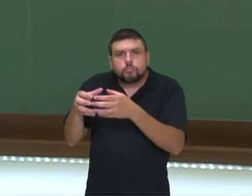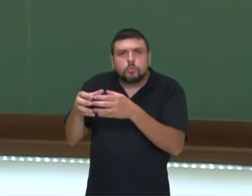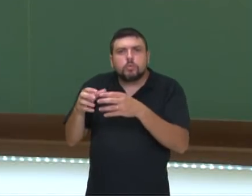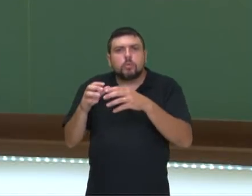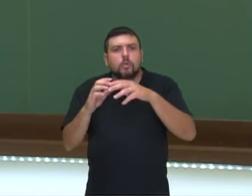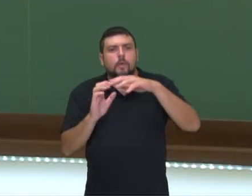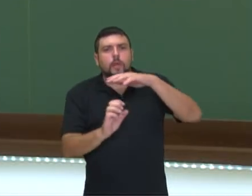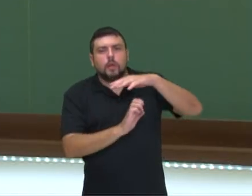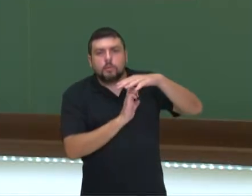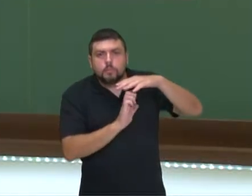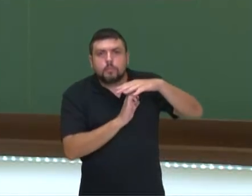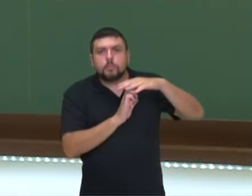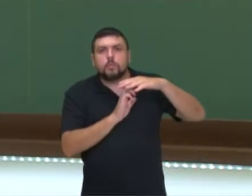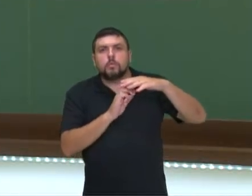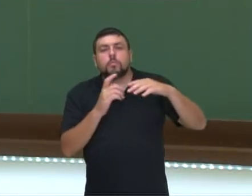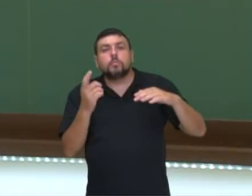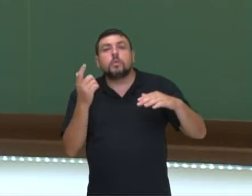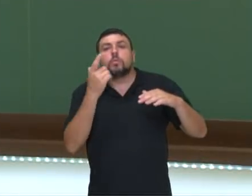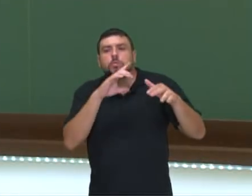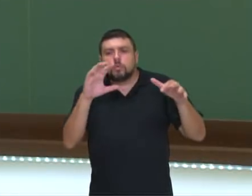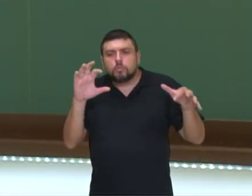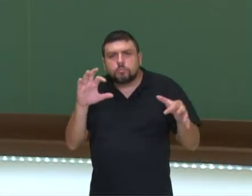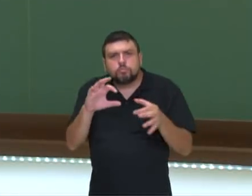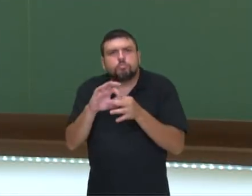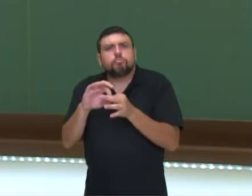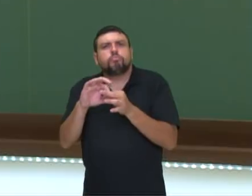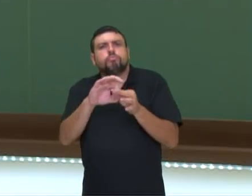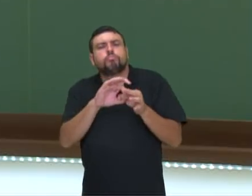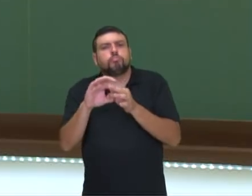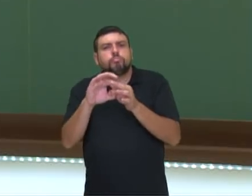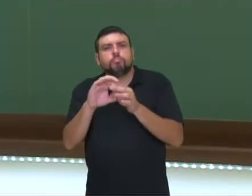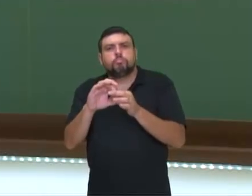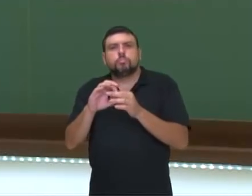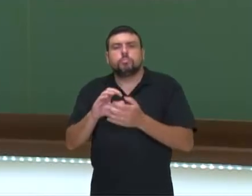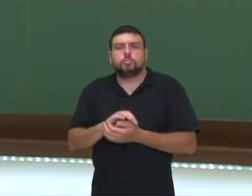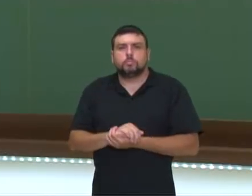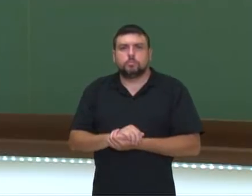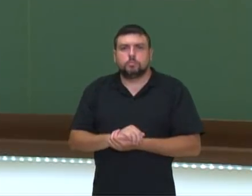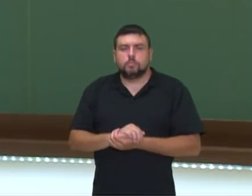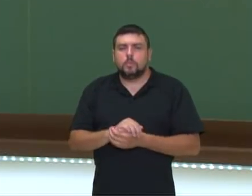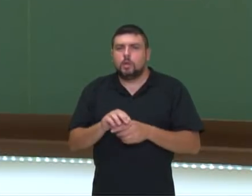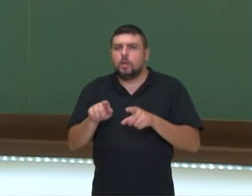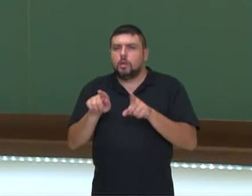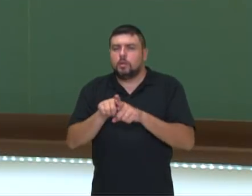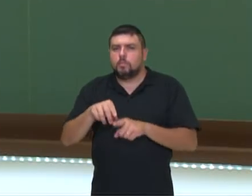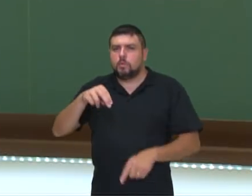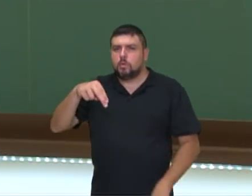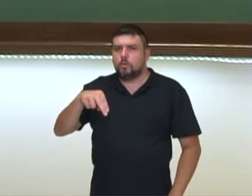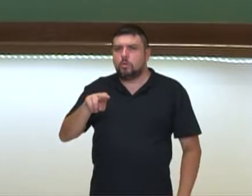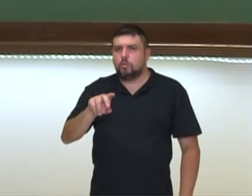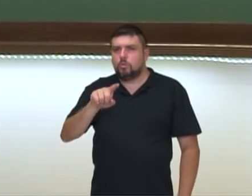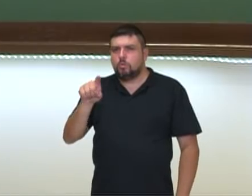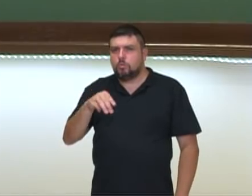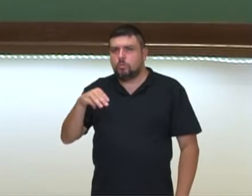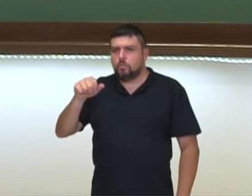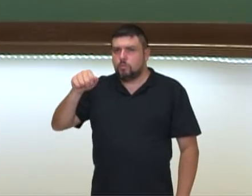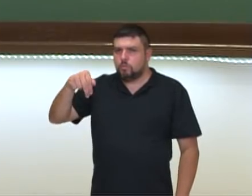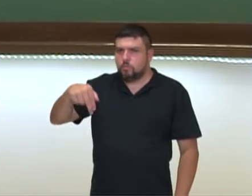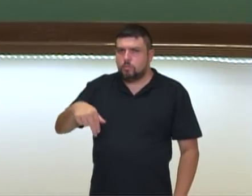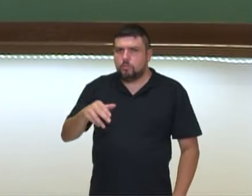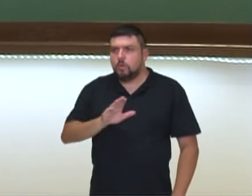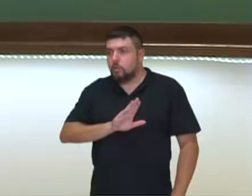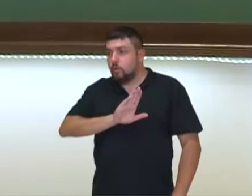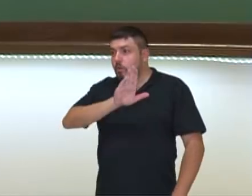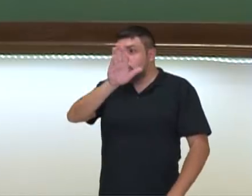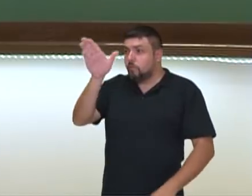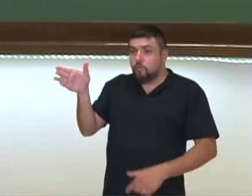cada vez mais recursos financeiros. E uma ideia dos Nussmann, quando ele saiu para outros países, como o Japão, por exemplo, foi ver